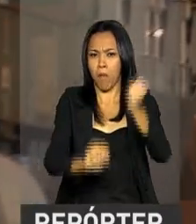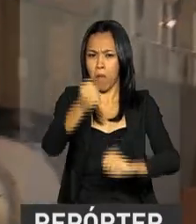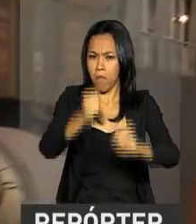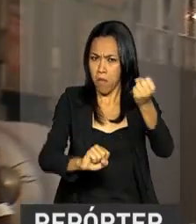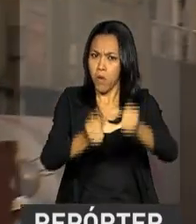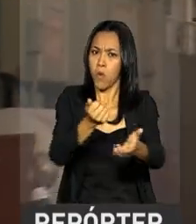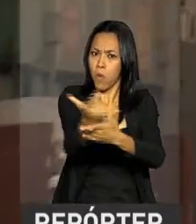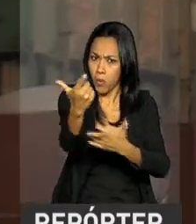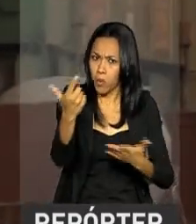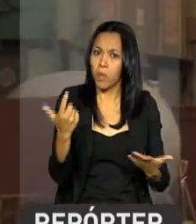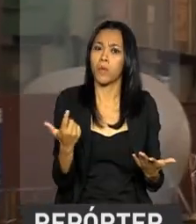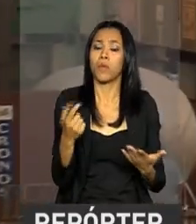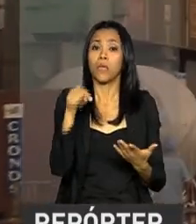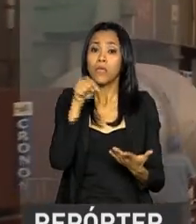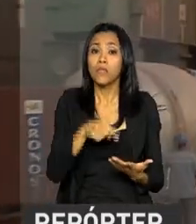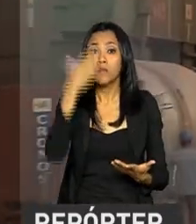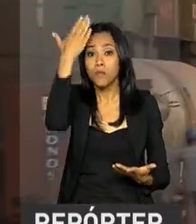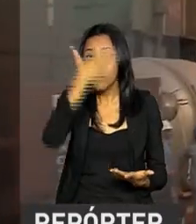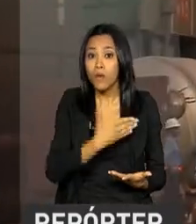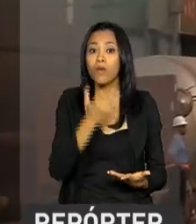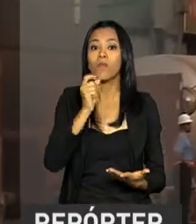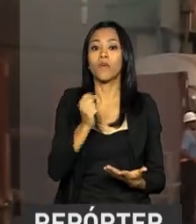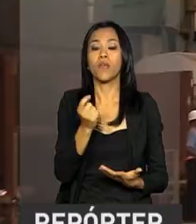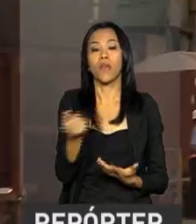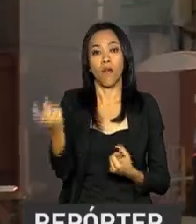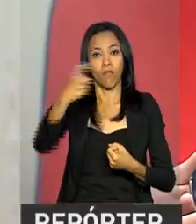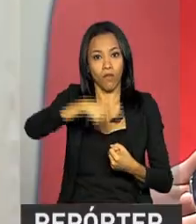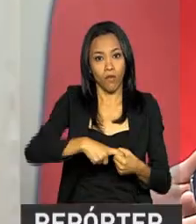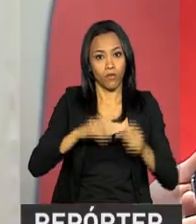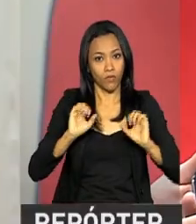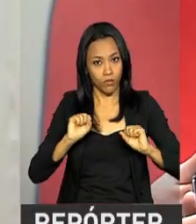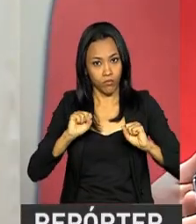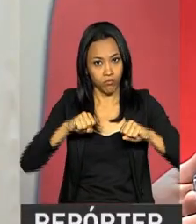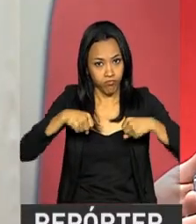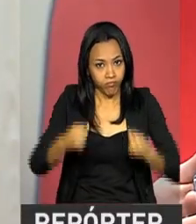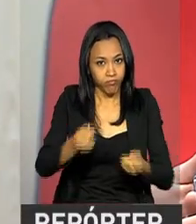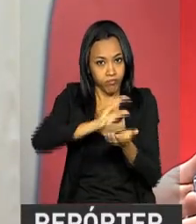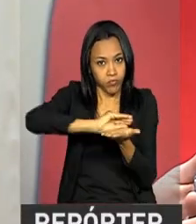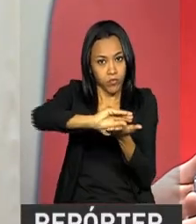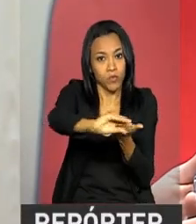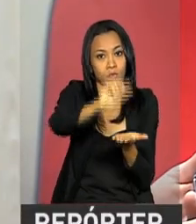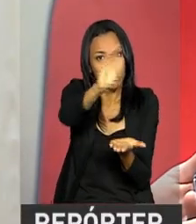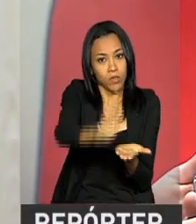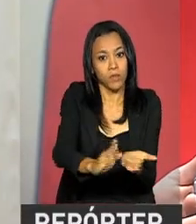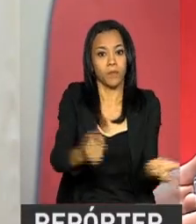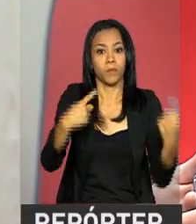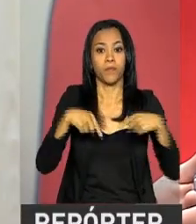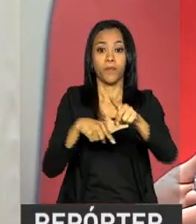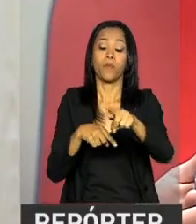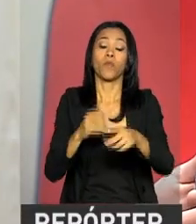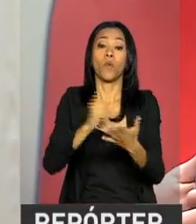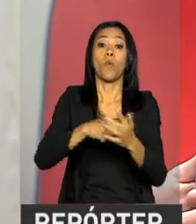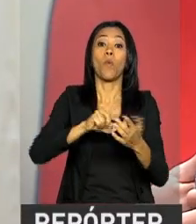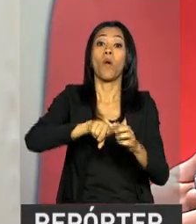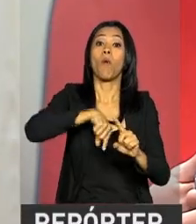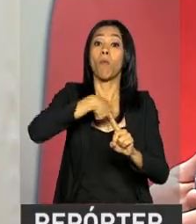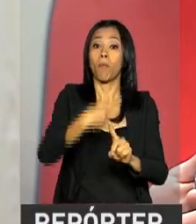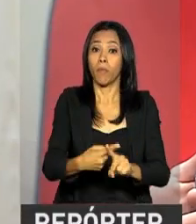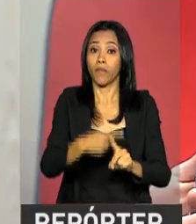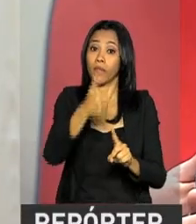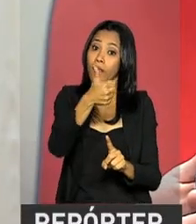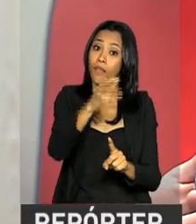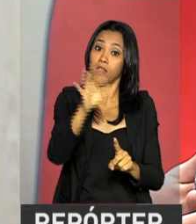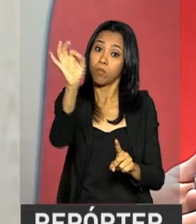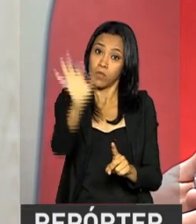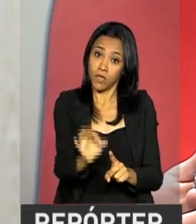o governo, isso demonstra a retomada do investimento no país. O aumento das importações, que é de aproximadamente 10%